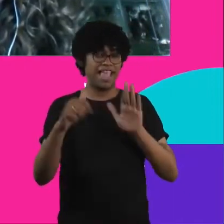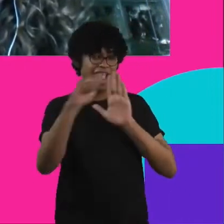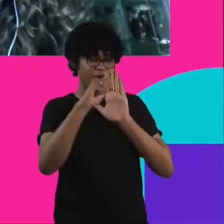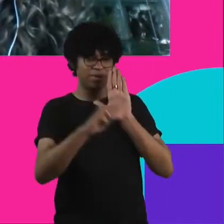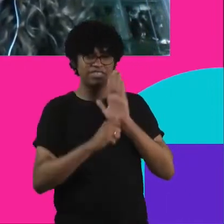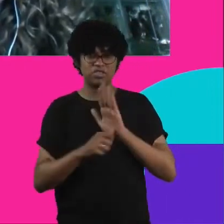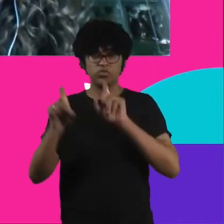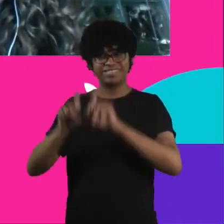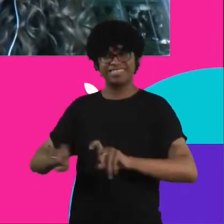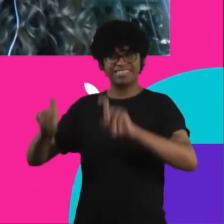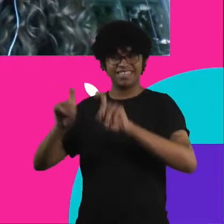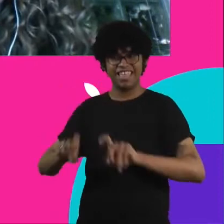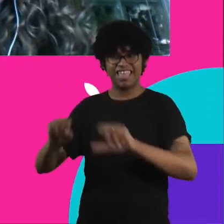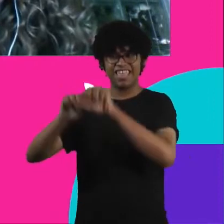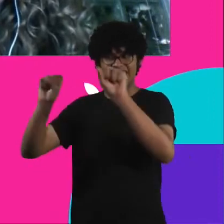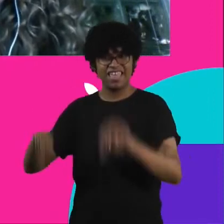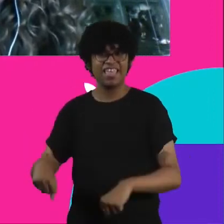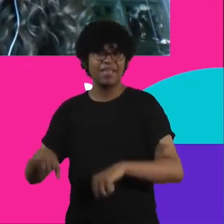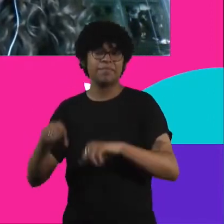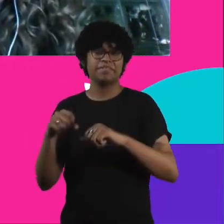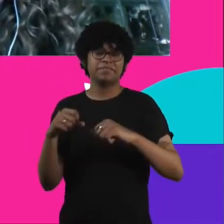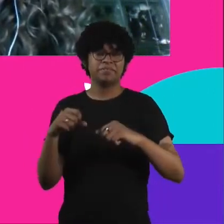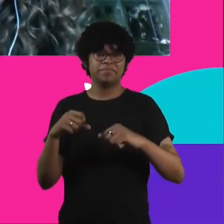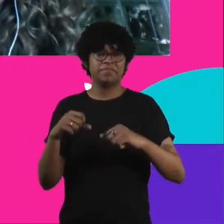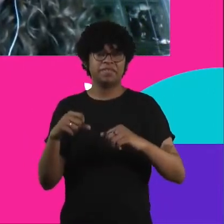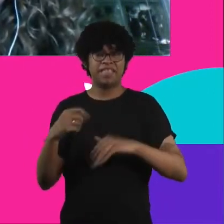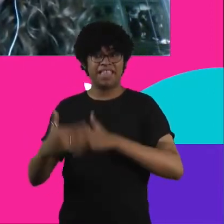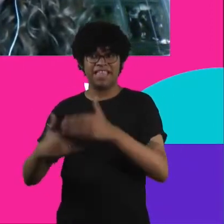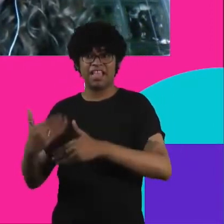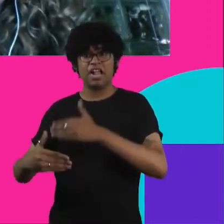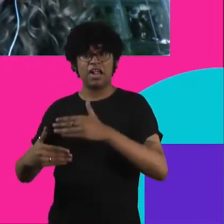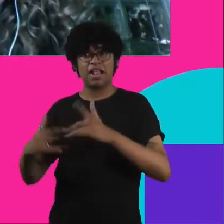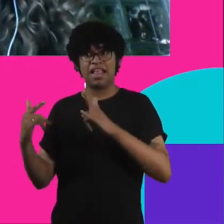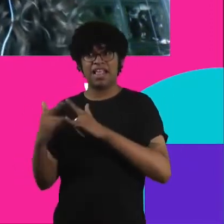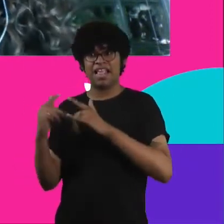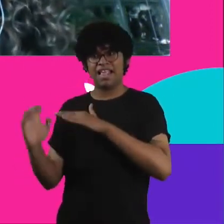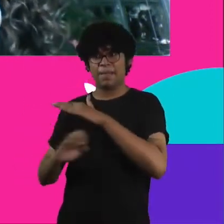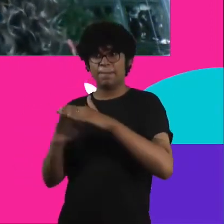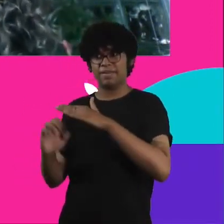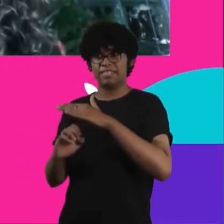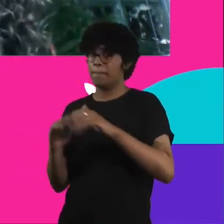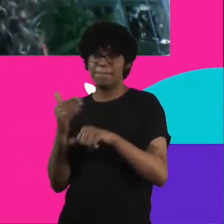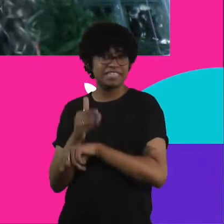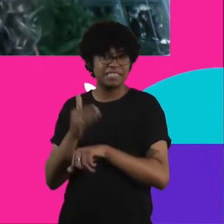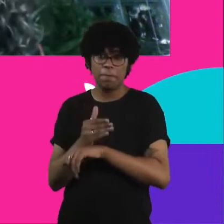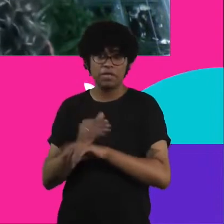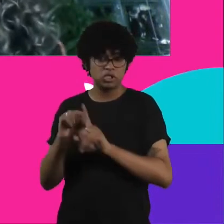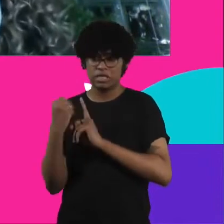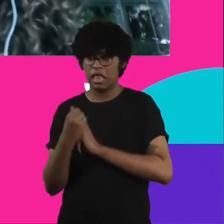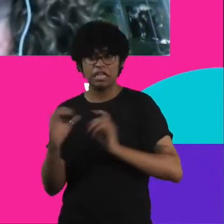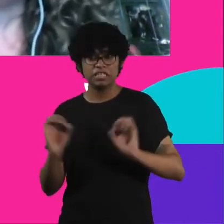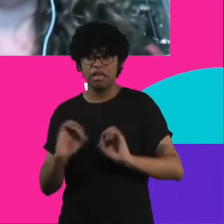artificial, sistemas que forem desenvolvidos por organizações sem a participação da sociedade,